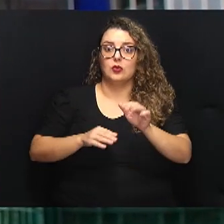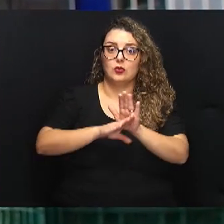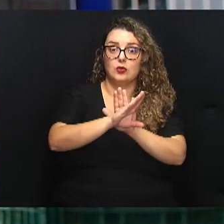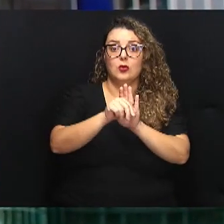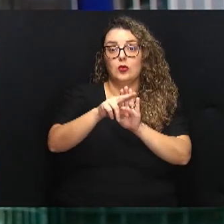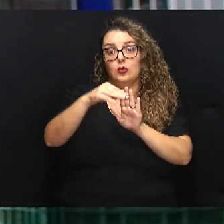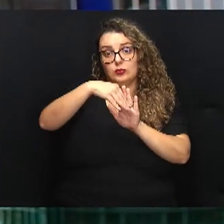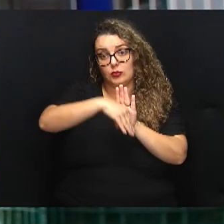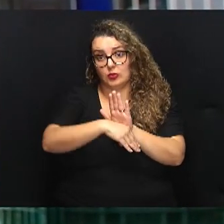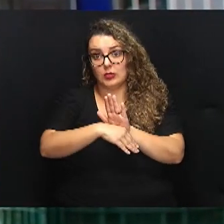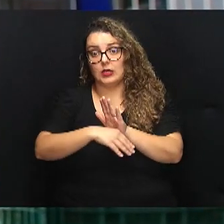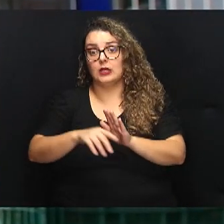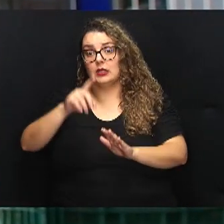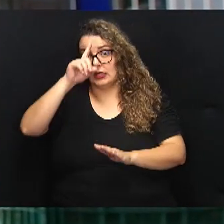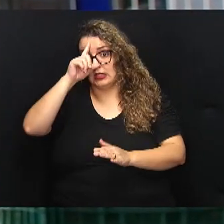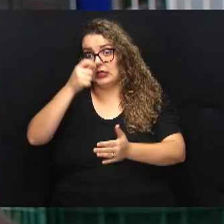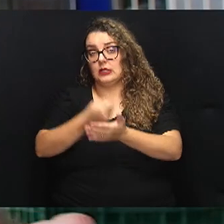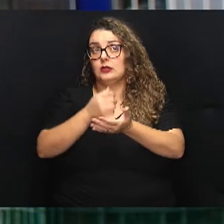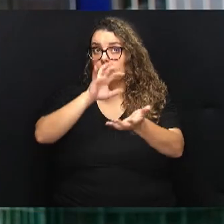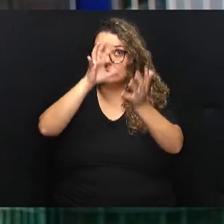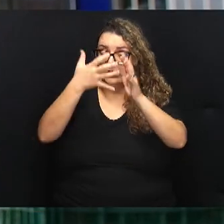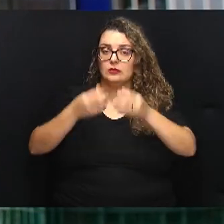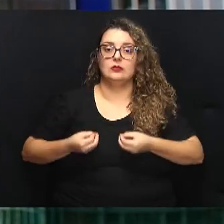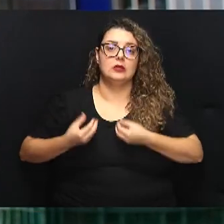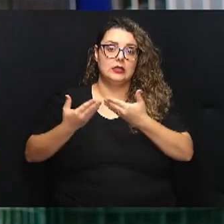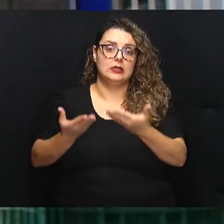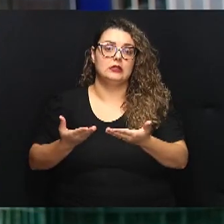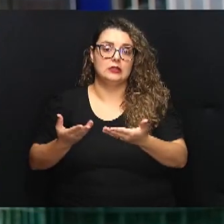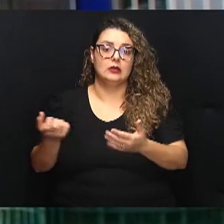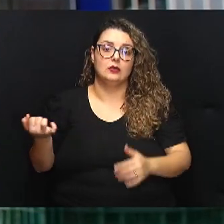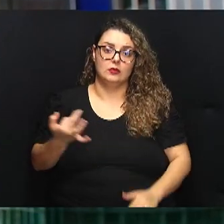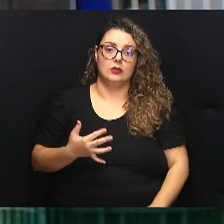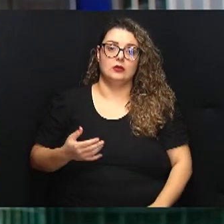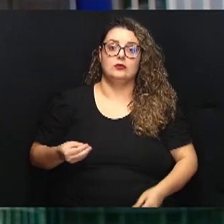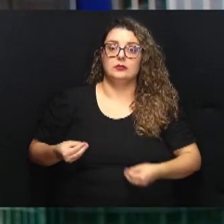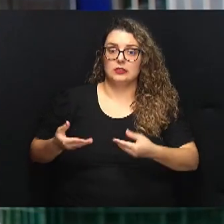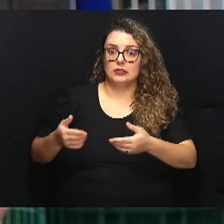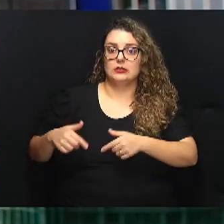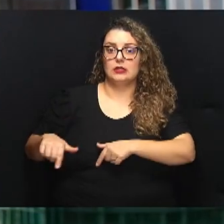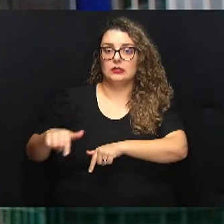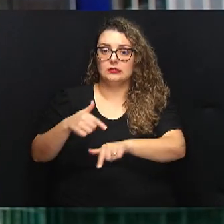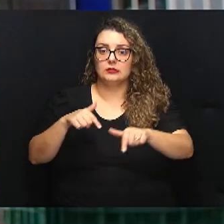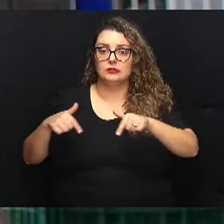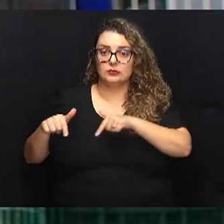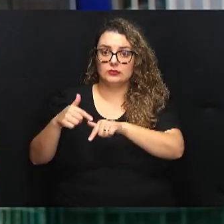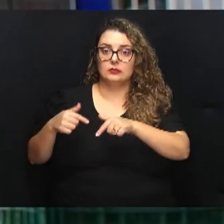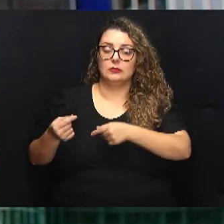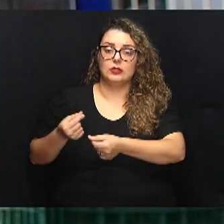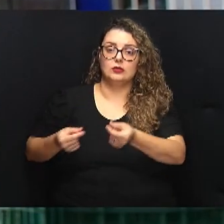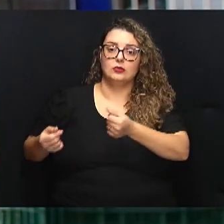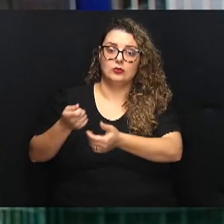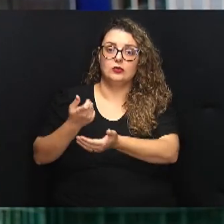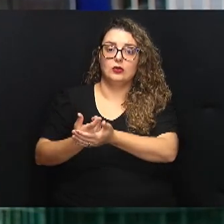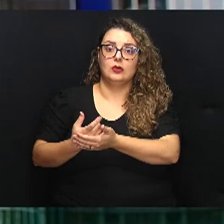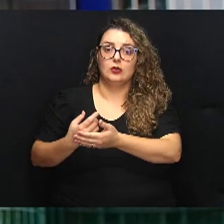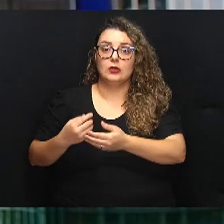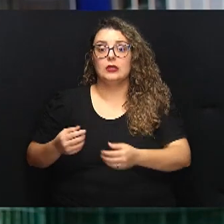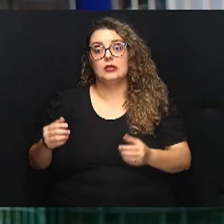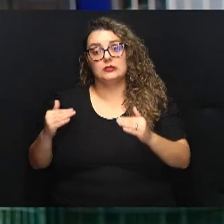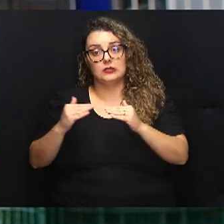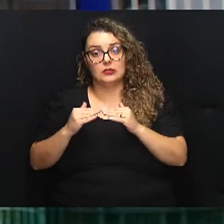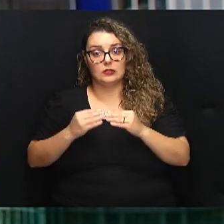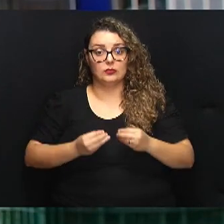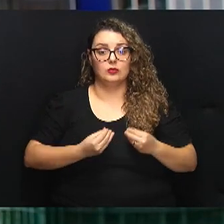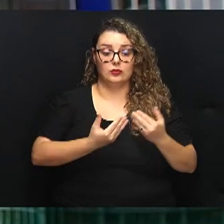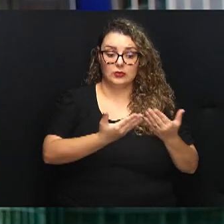caiam e a decisão climática vai fornecer a quantidade que é ofertada no mercado. Então essa combinação de o que é ofertado e do